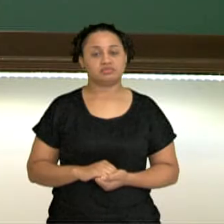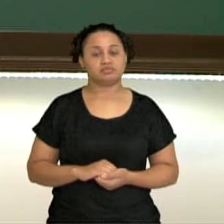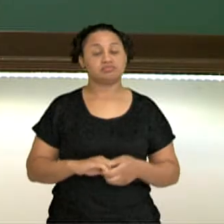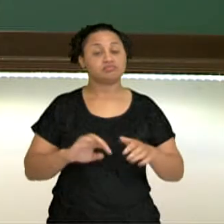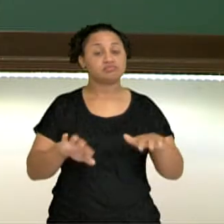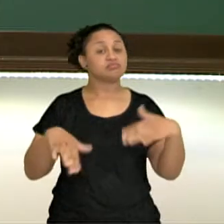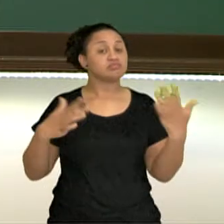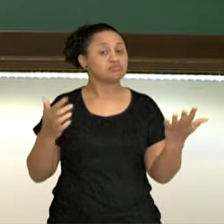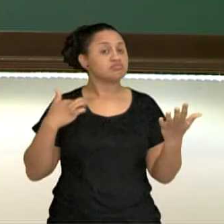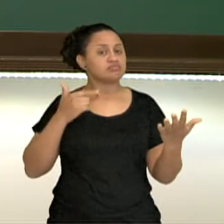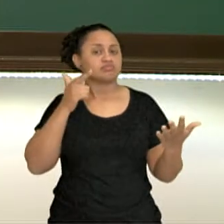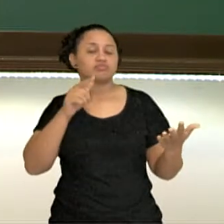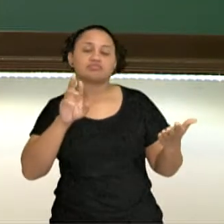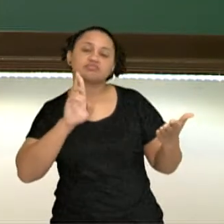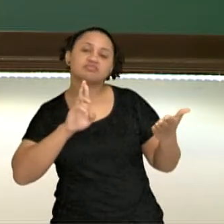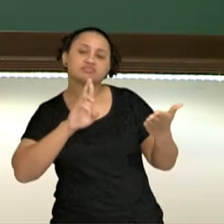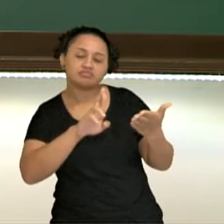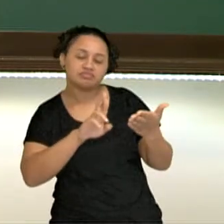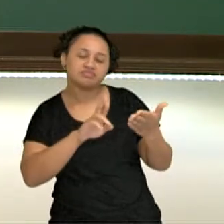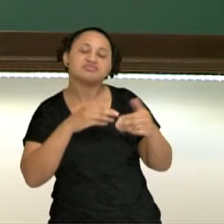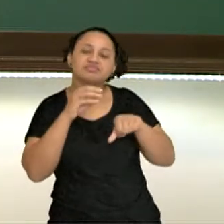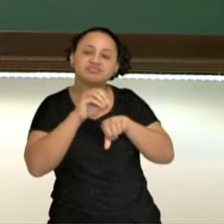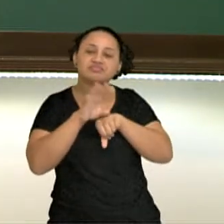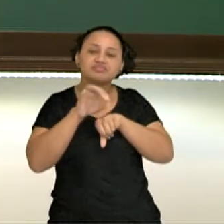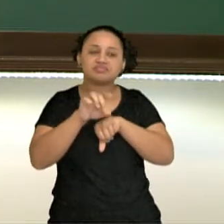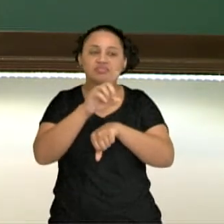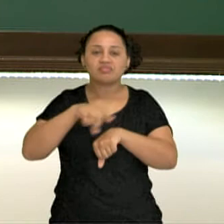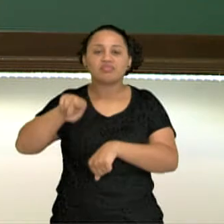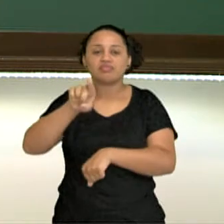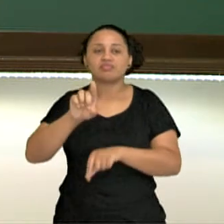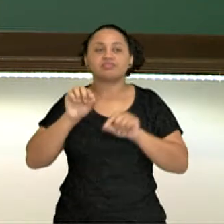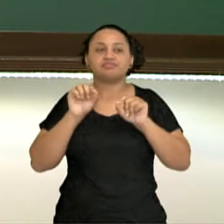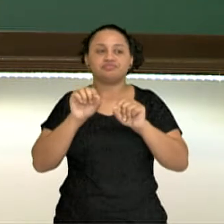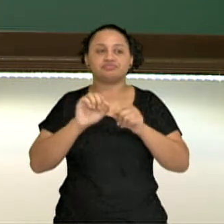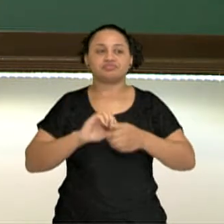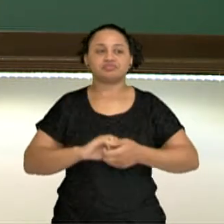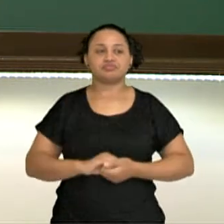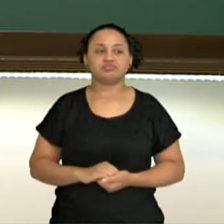E aí, pessoal, conseguiram responder? Vou dar uma dica para vocês.